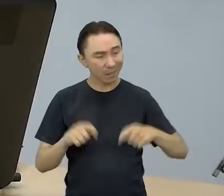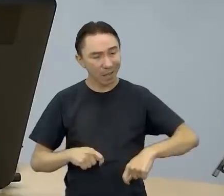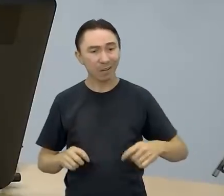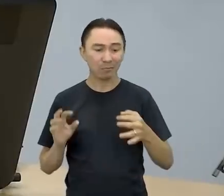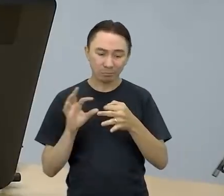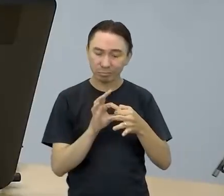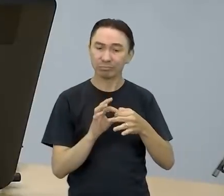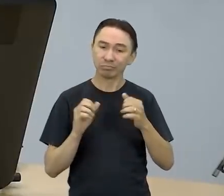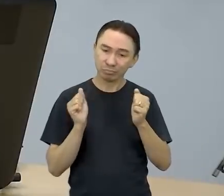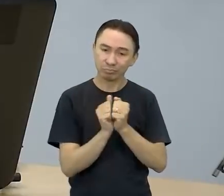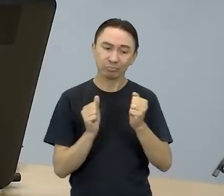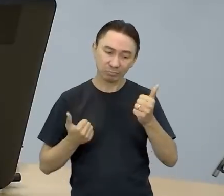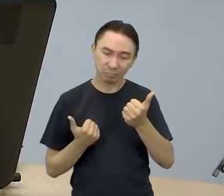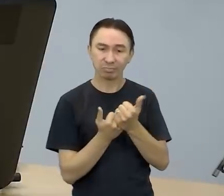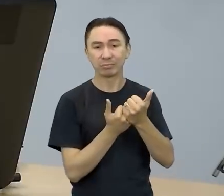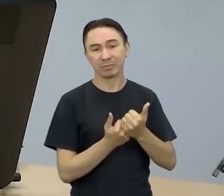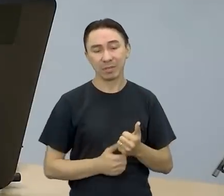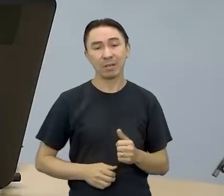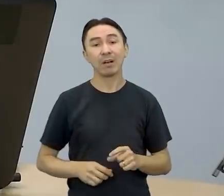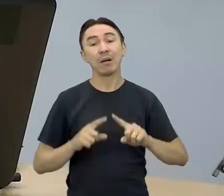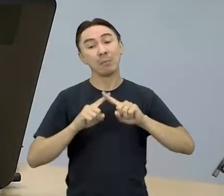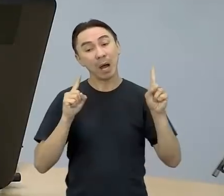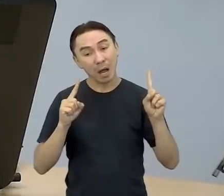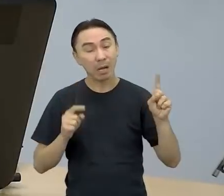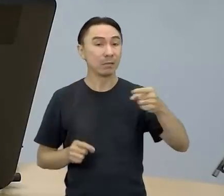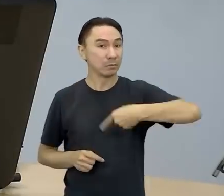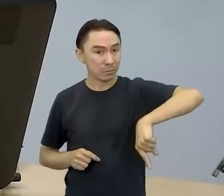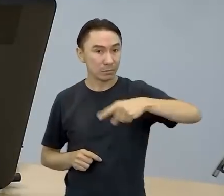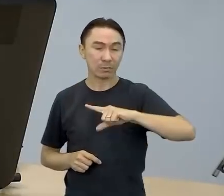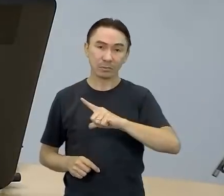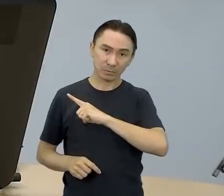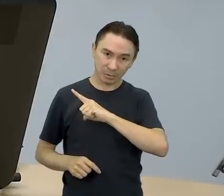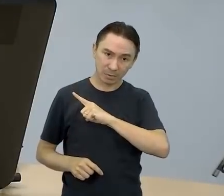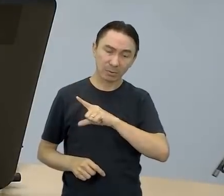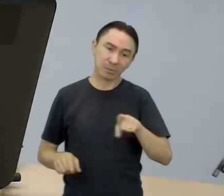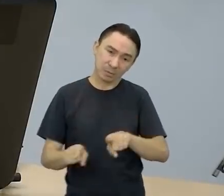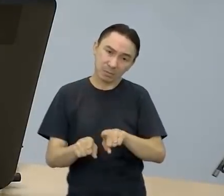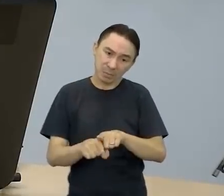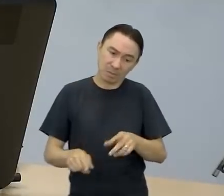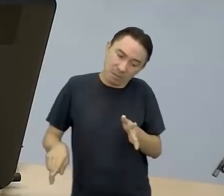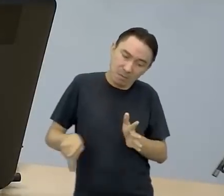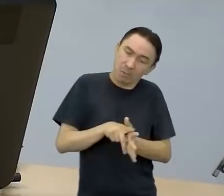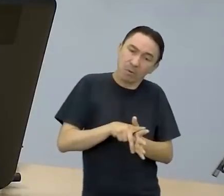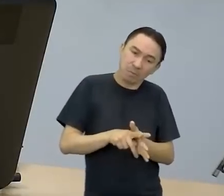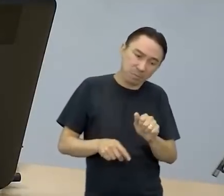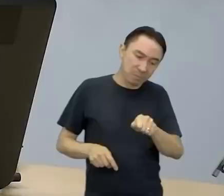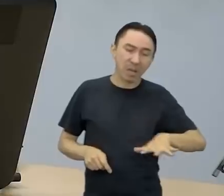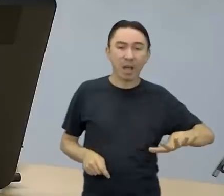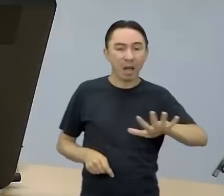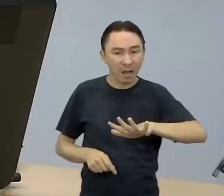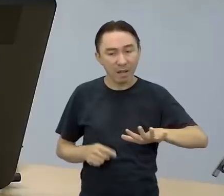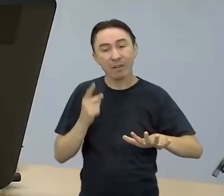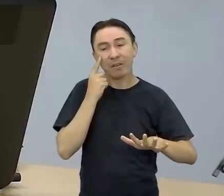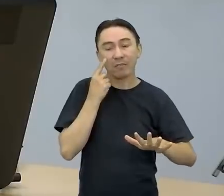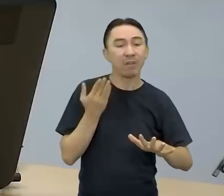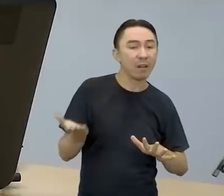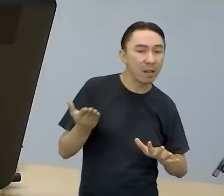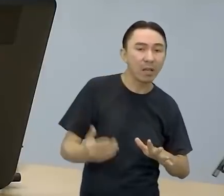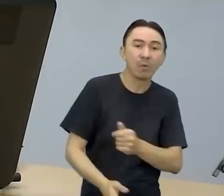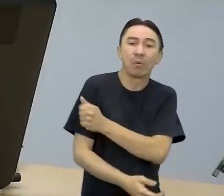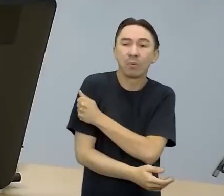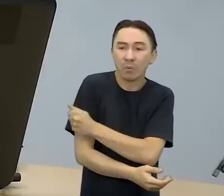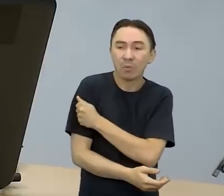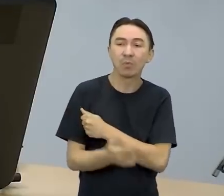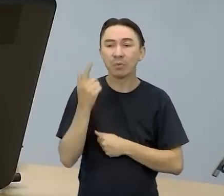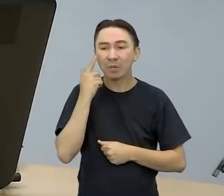os nossos próprios instrumentos para conseguir medir, né, e conseguir ver em que pontos os nossos estudantes estão aí